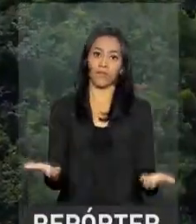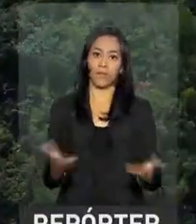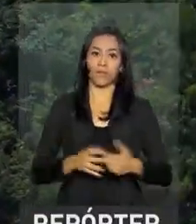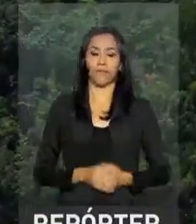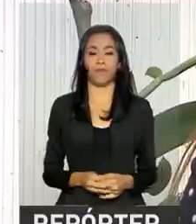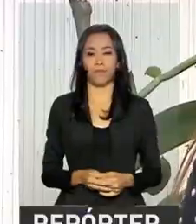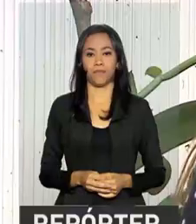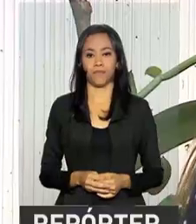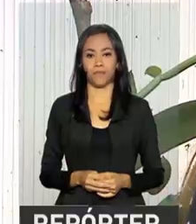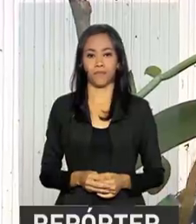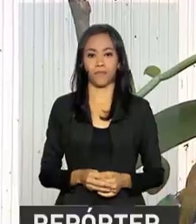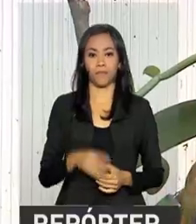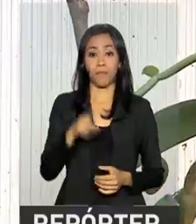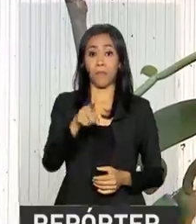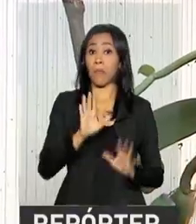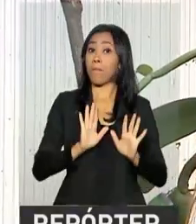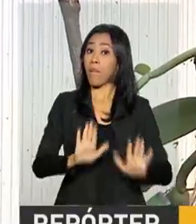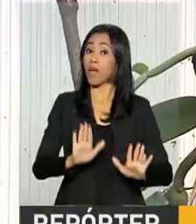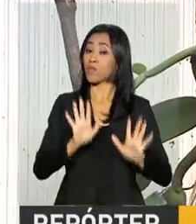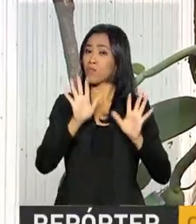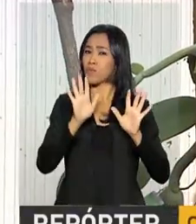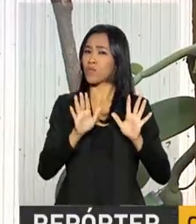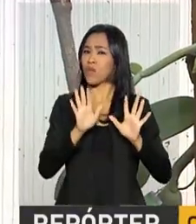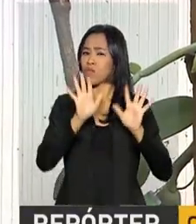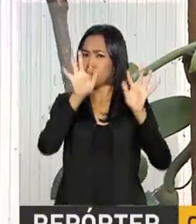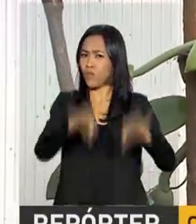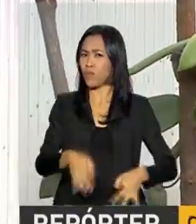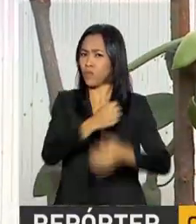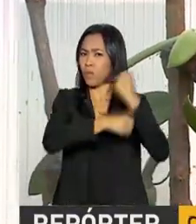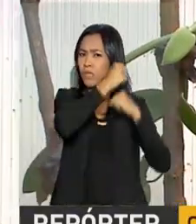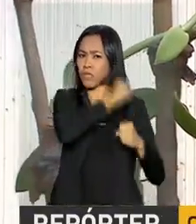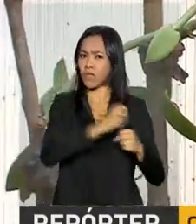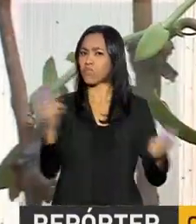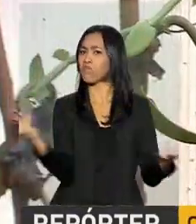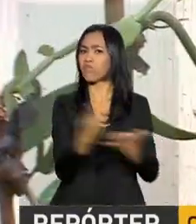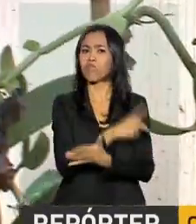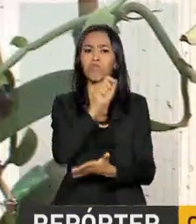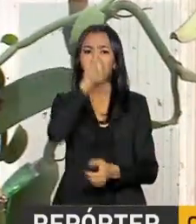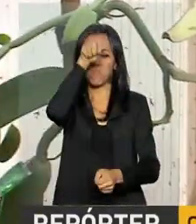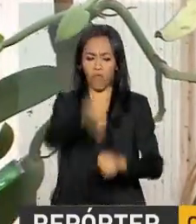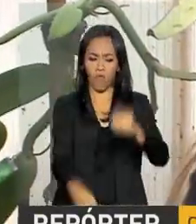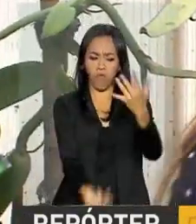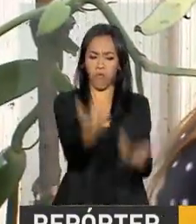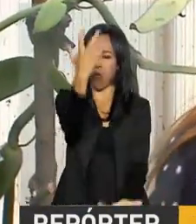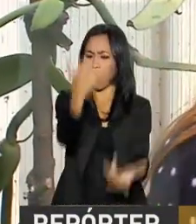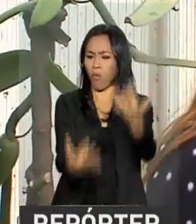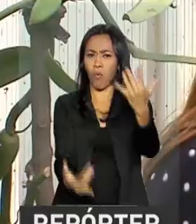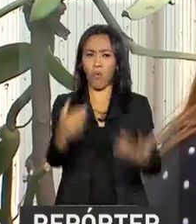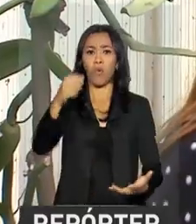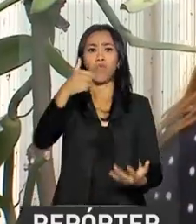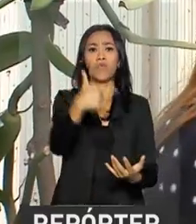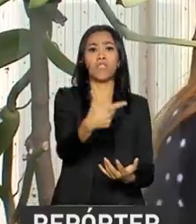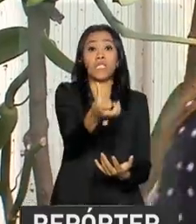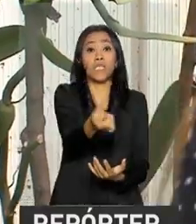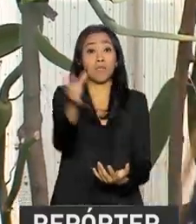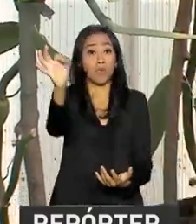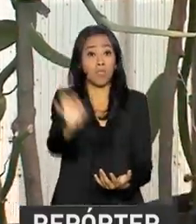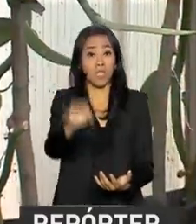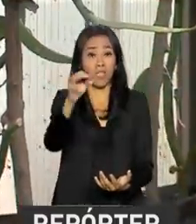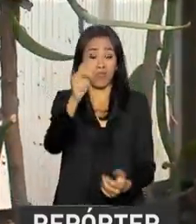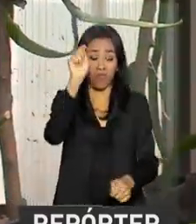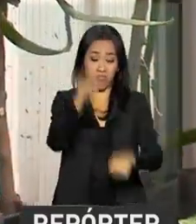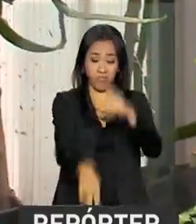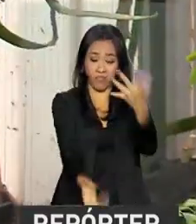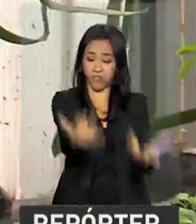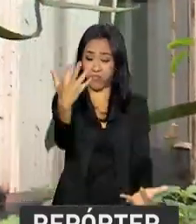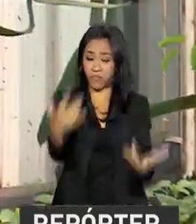veadeiros mas no final do ano passado um incêndio devastou 26 por cento da área total desse patrimônio foram